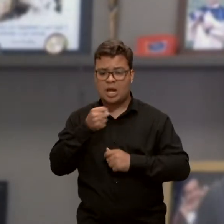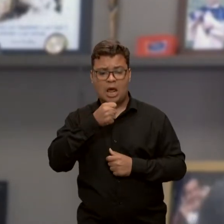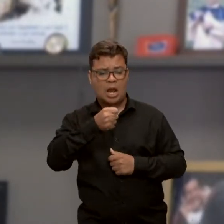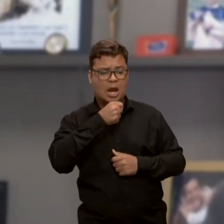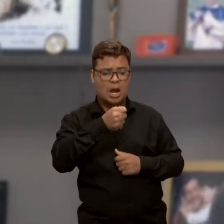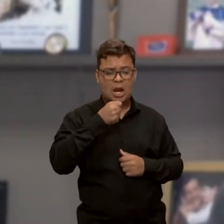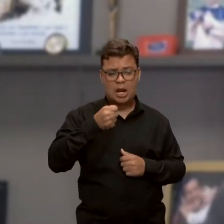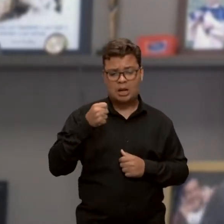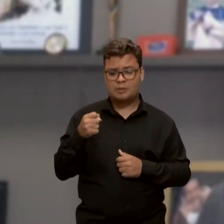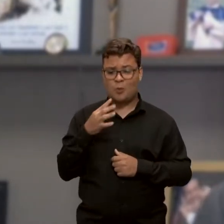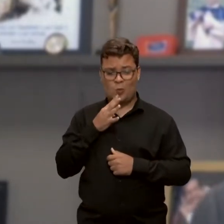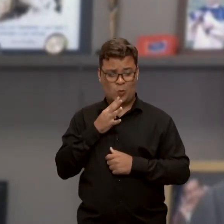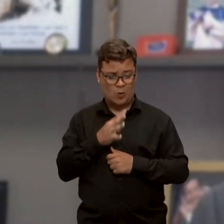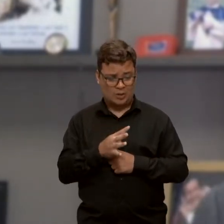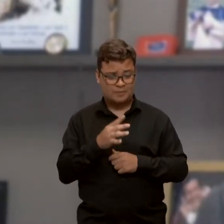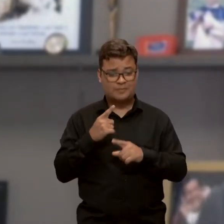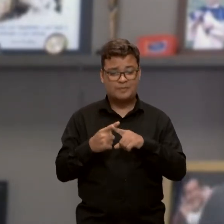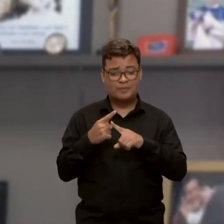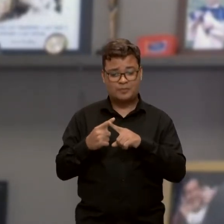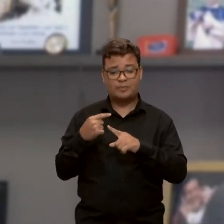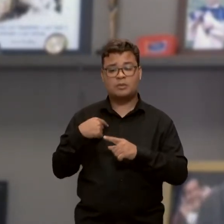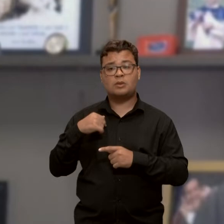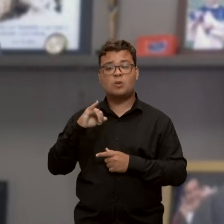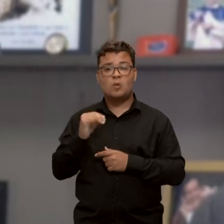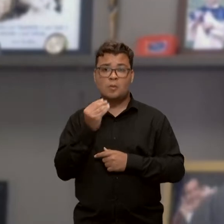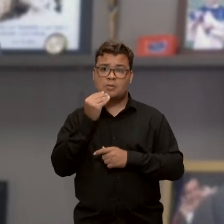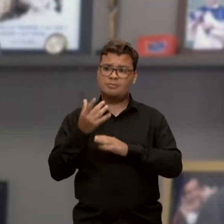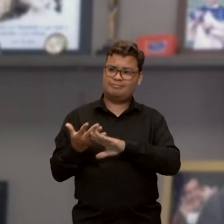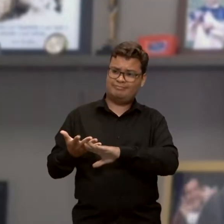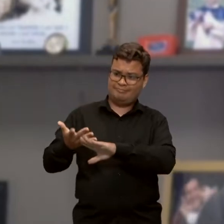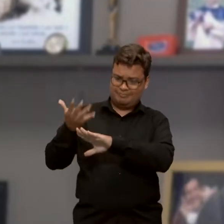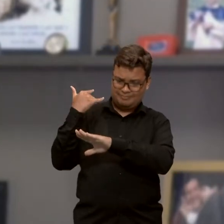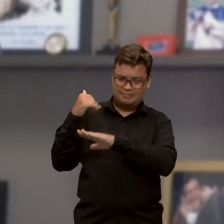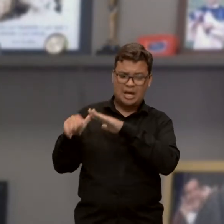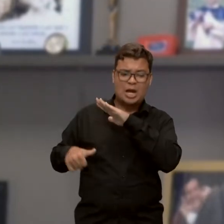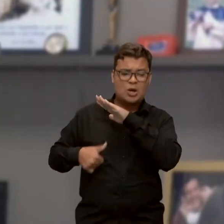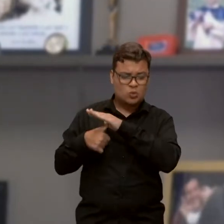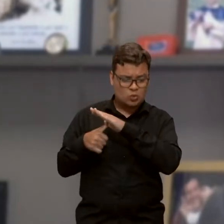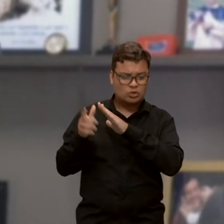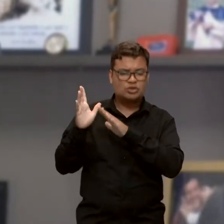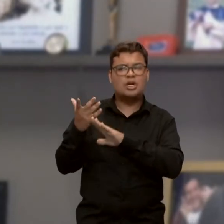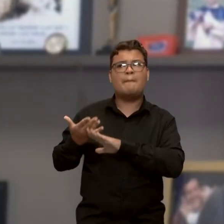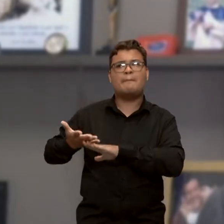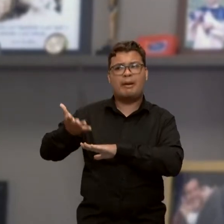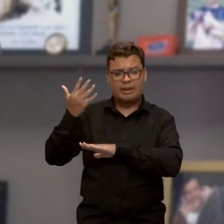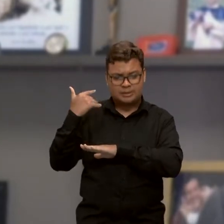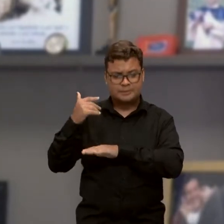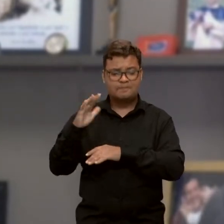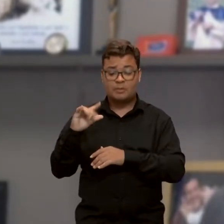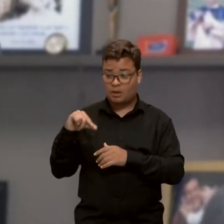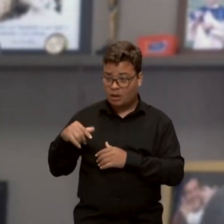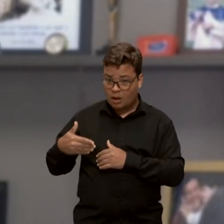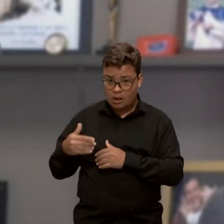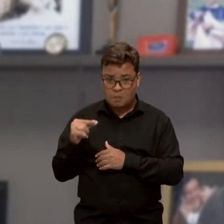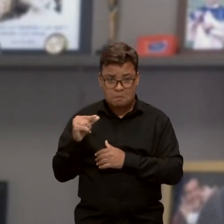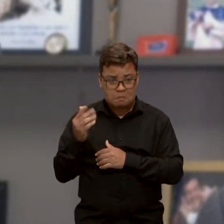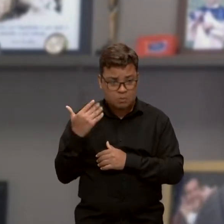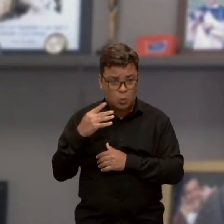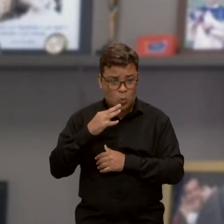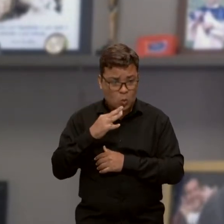Eu tive a oportunidade de ser reitor num outro período completamente diferente, né? Mas nesses últimos 4 anos